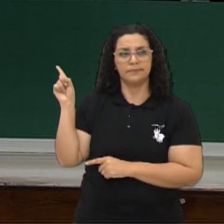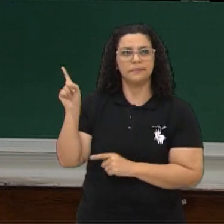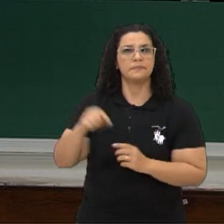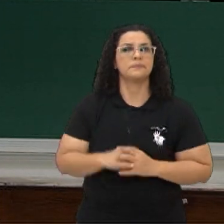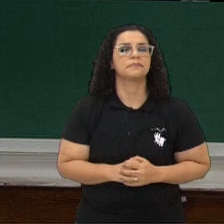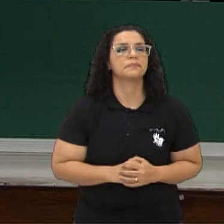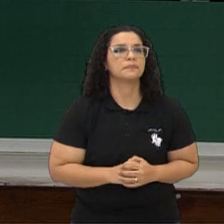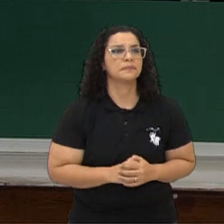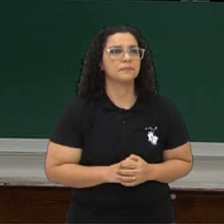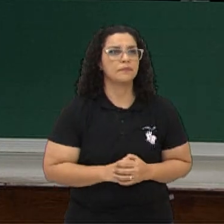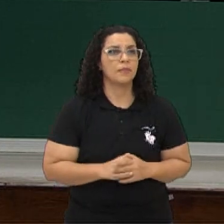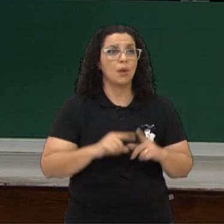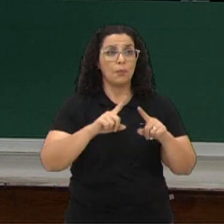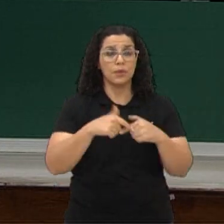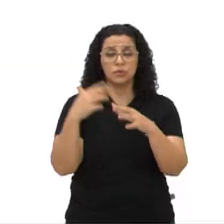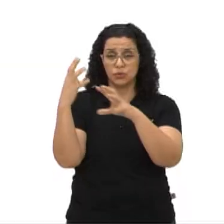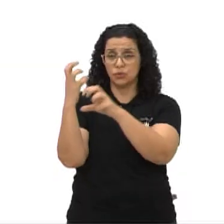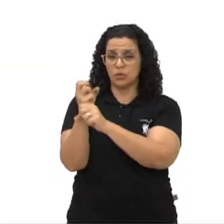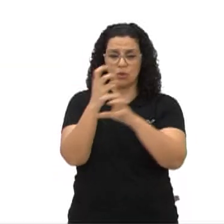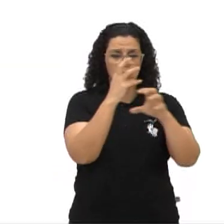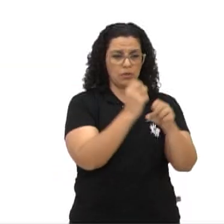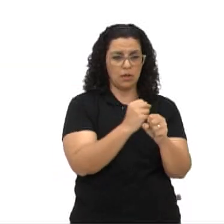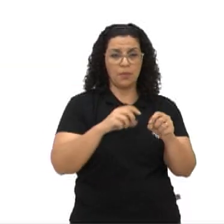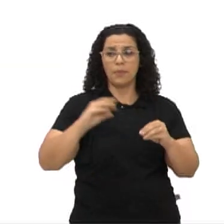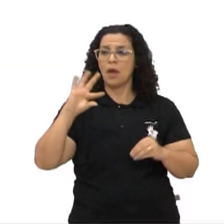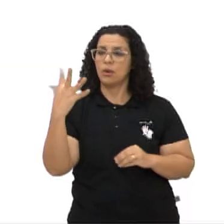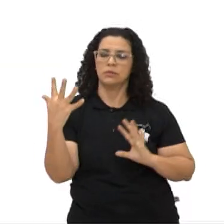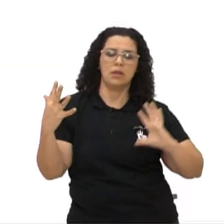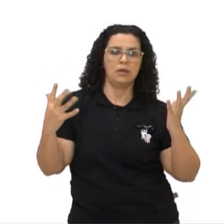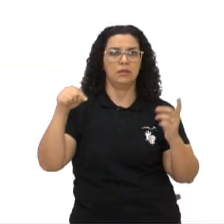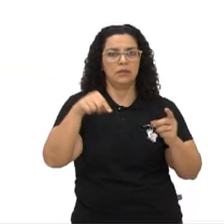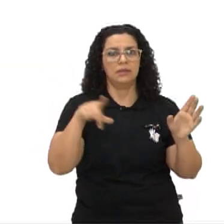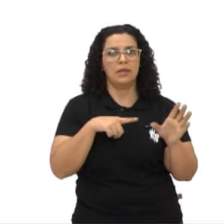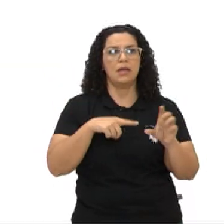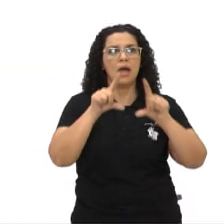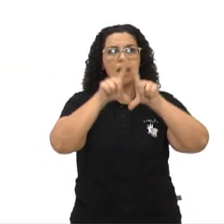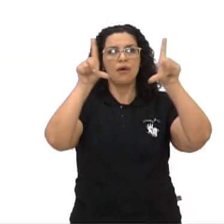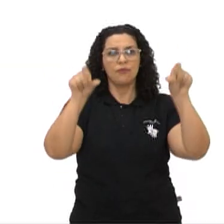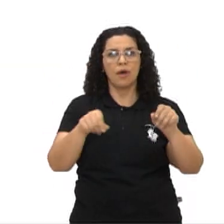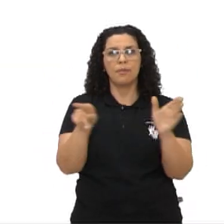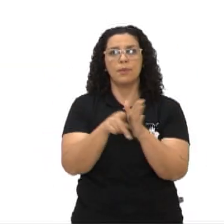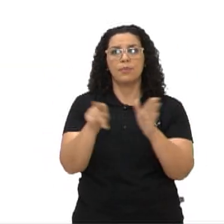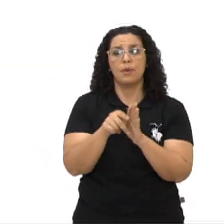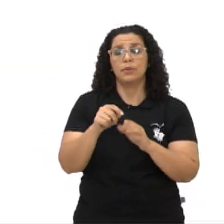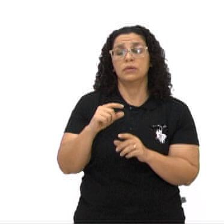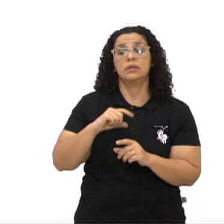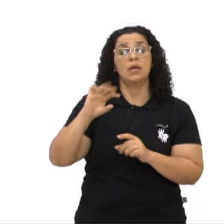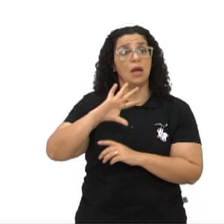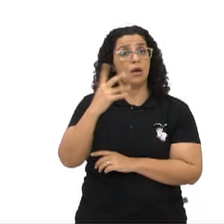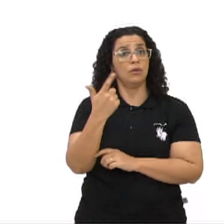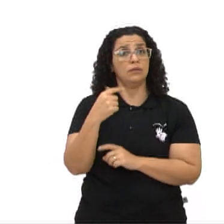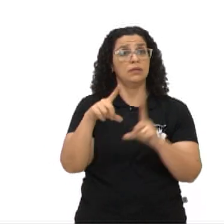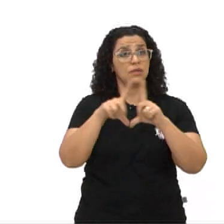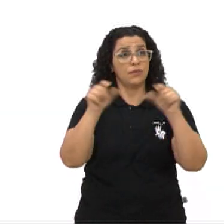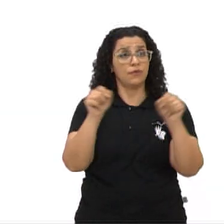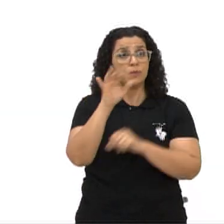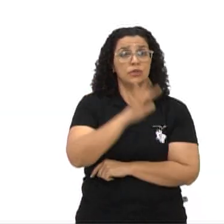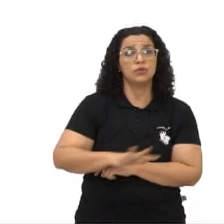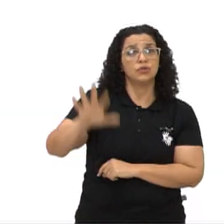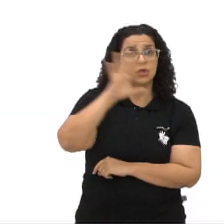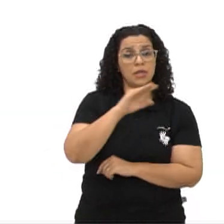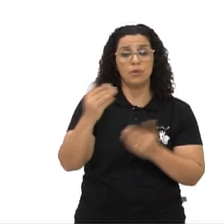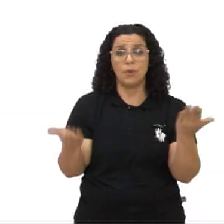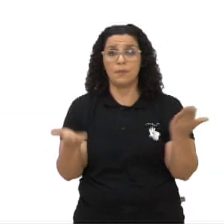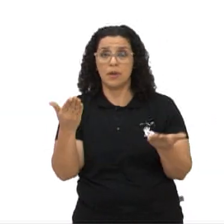opostas. Somando as duas semi-reações, teremos a equação da reação global da eletrólise e o balanceamento